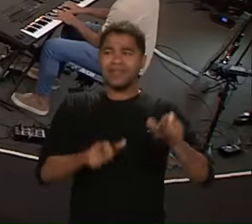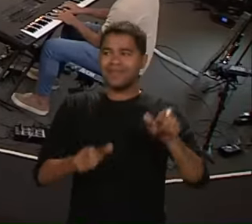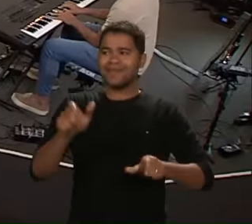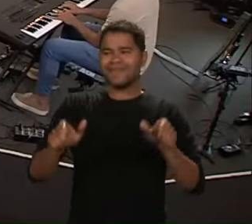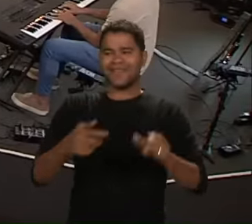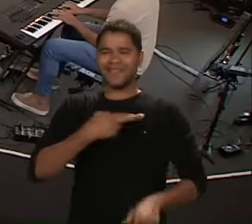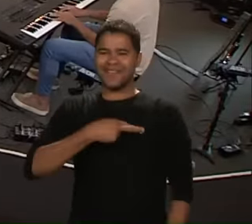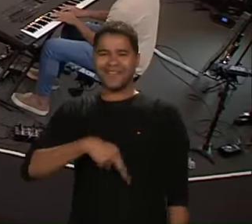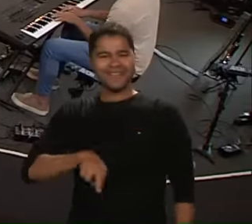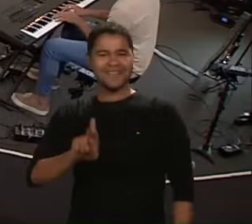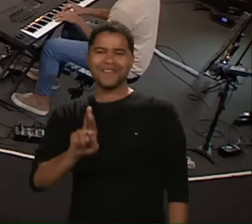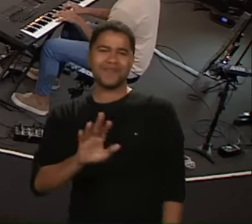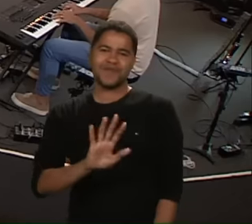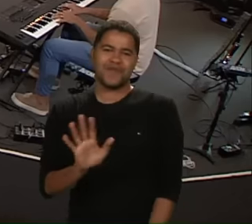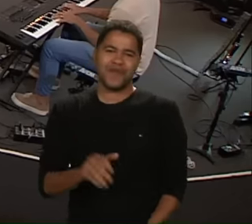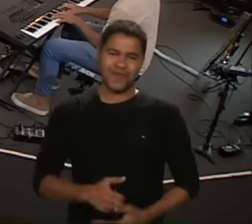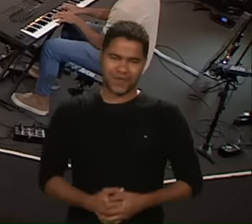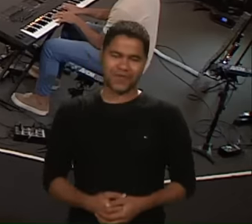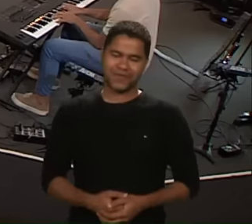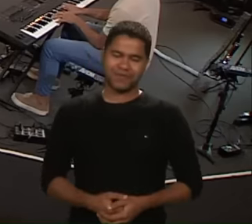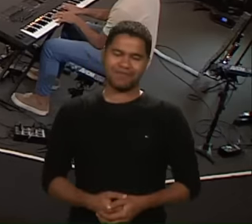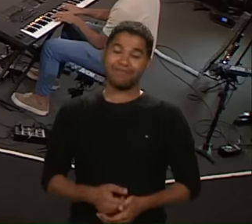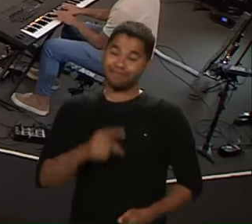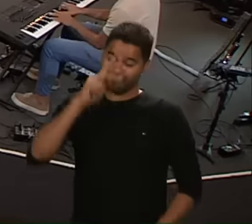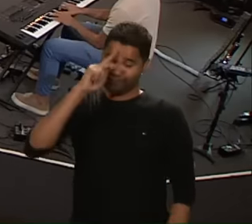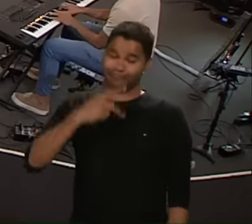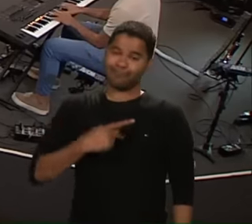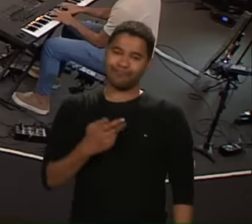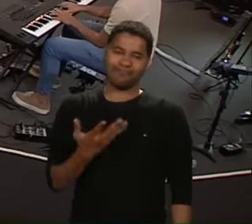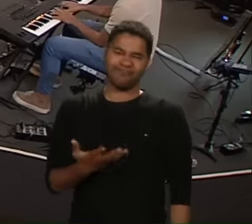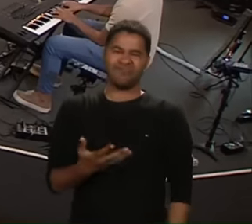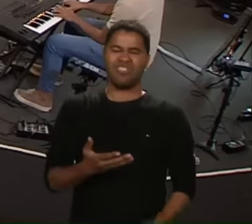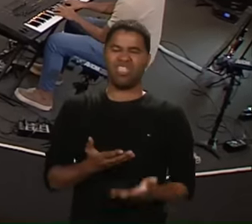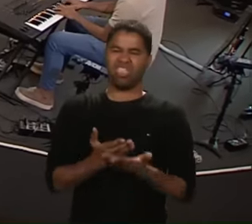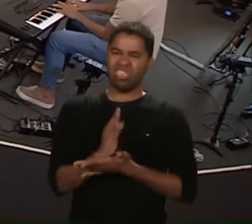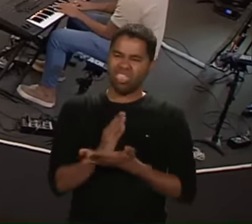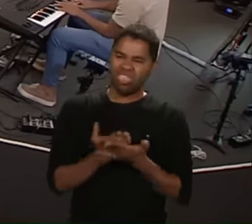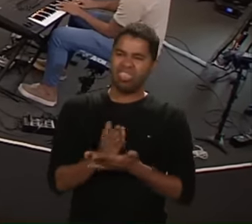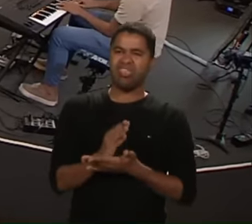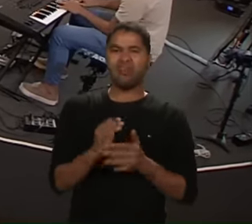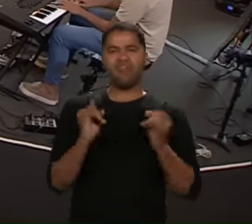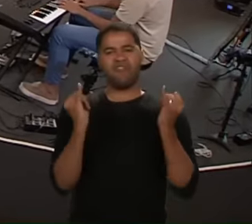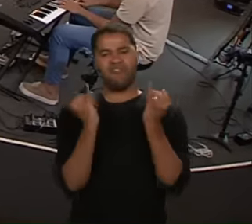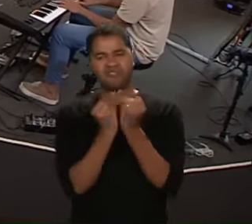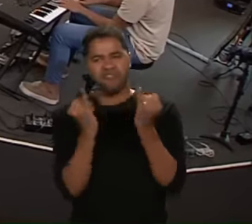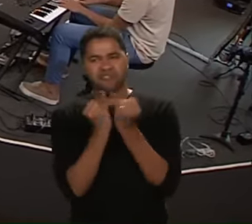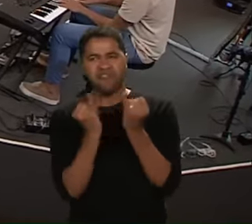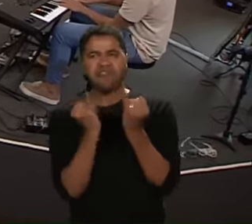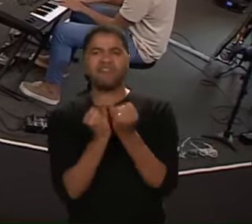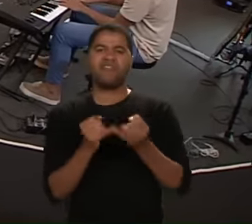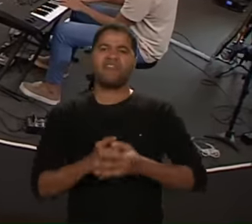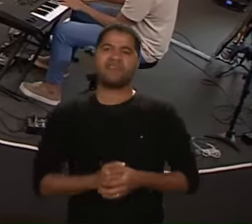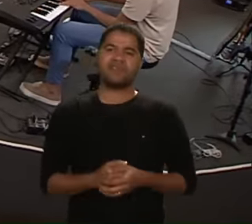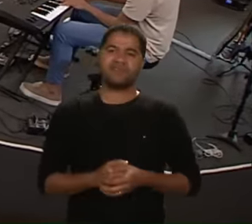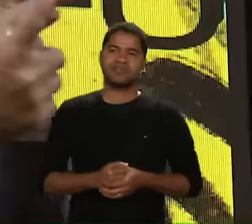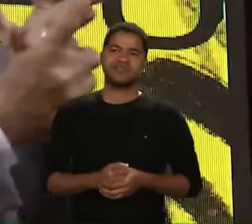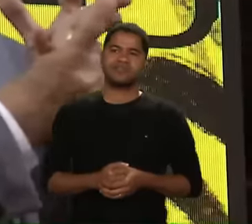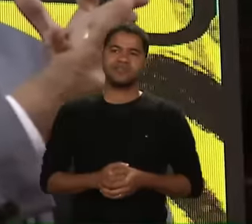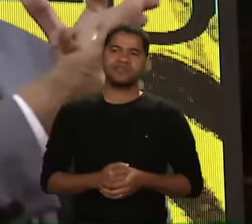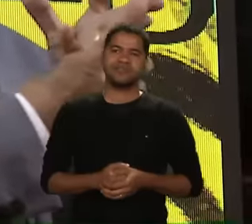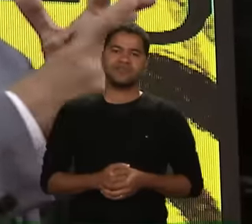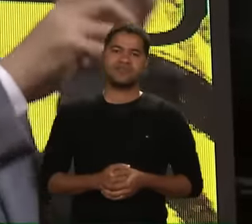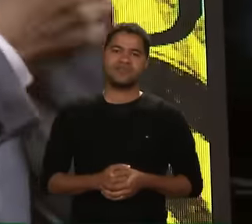só doutrina. Pessoa egoísta, pessoa chata, pessoa fofoqueira.